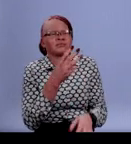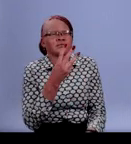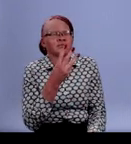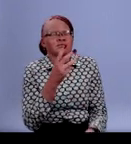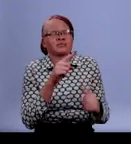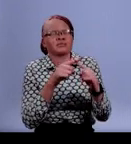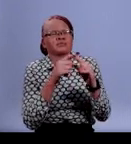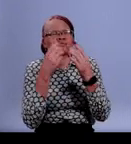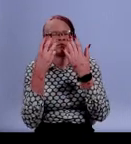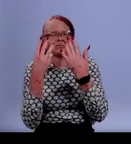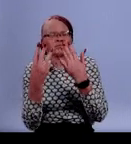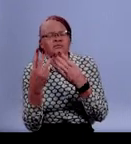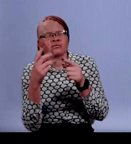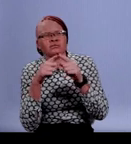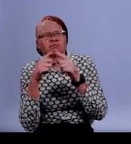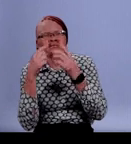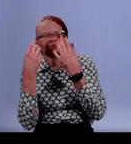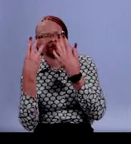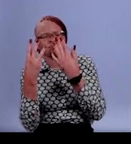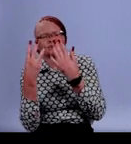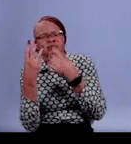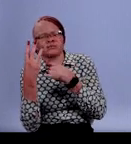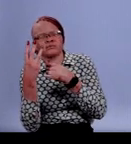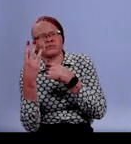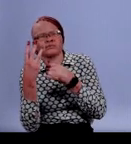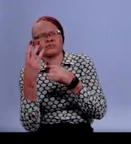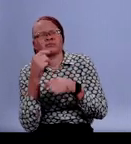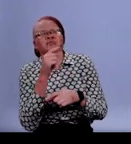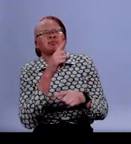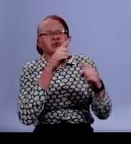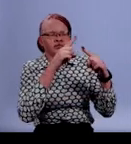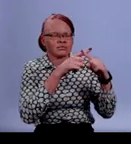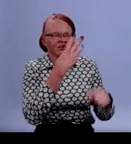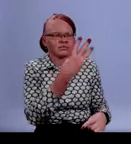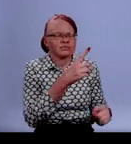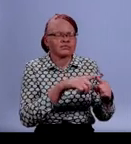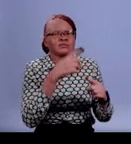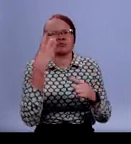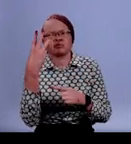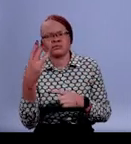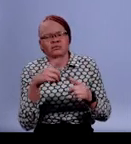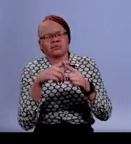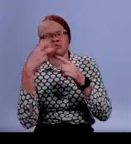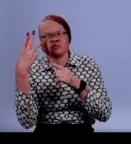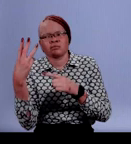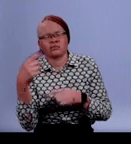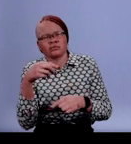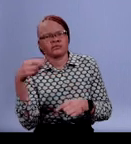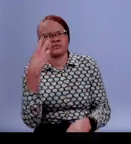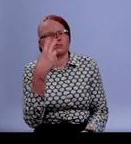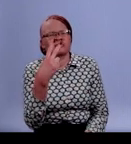de 3 X3 X3 então 3 x 3 x 3 =